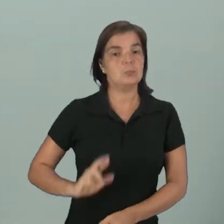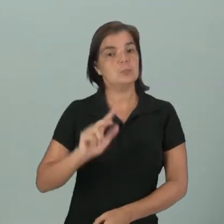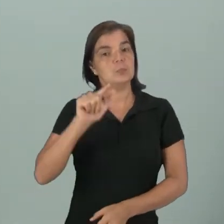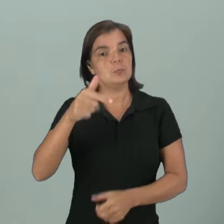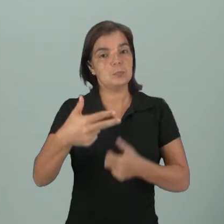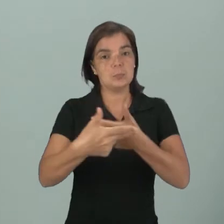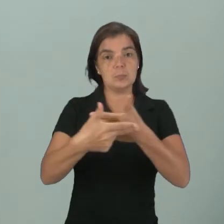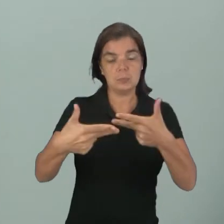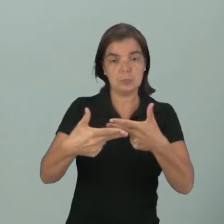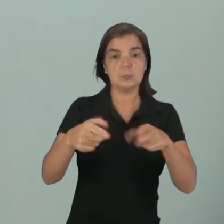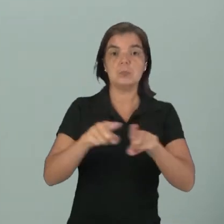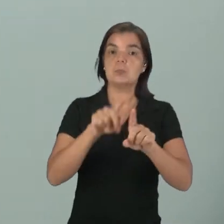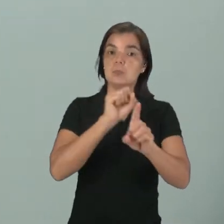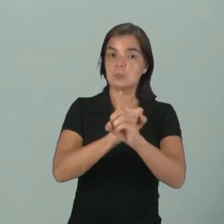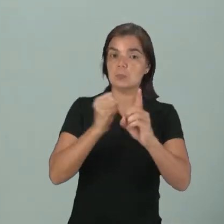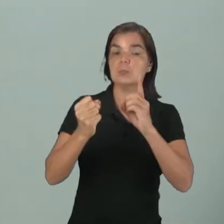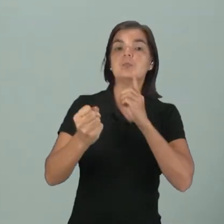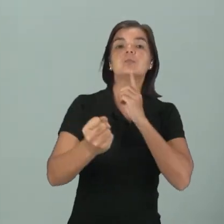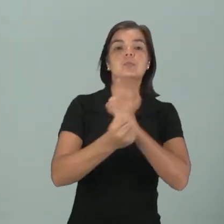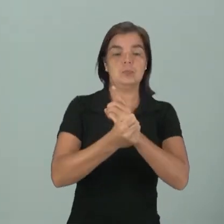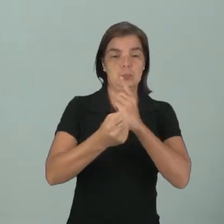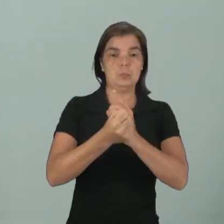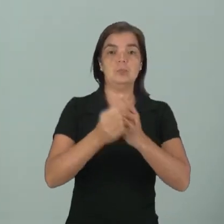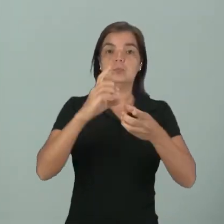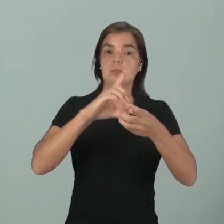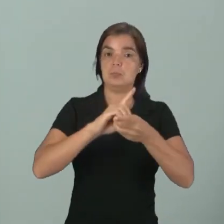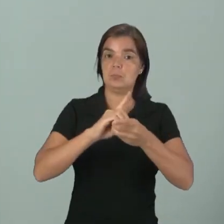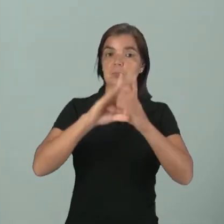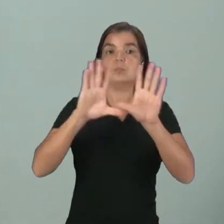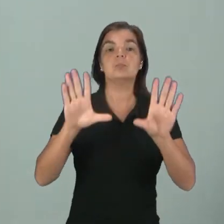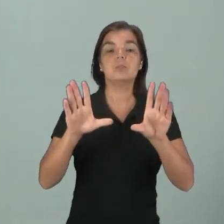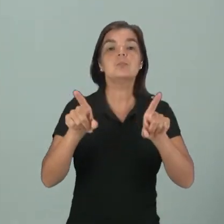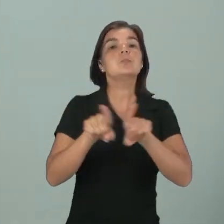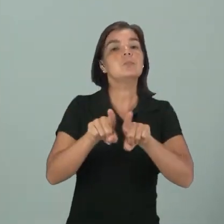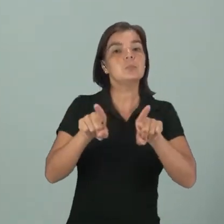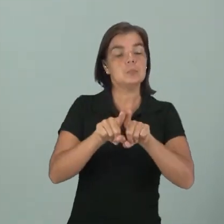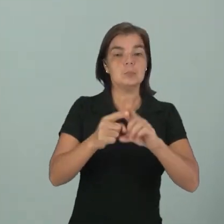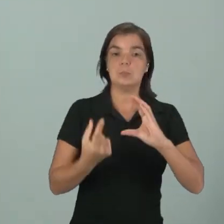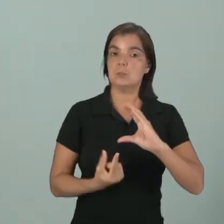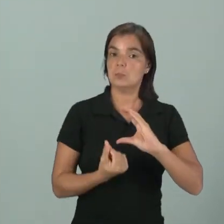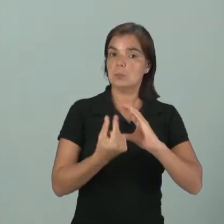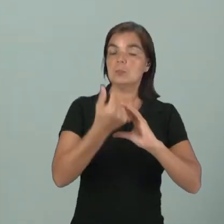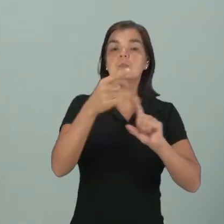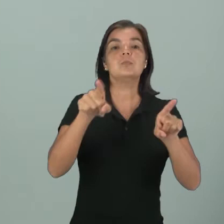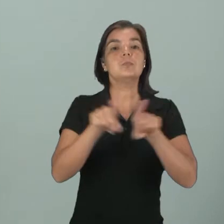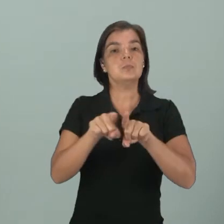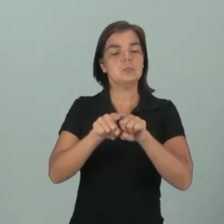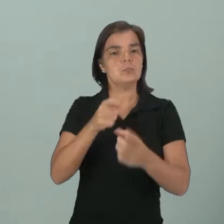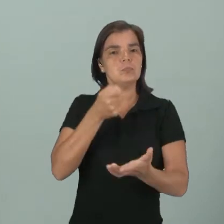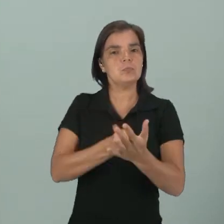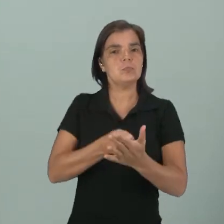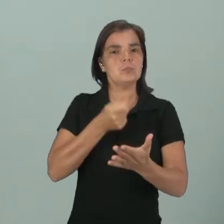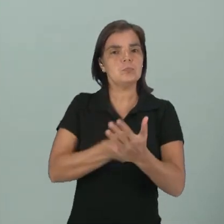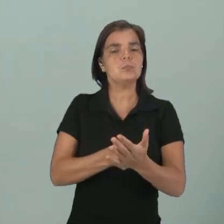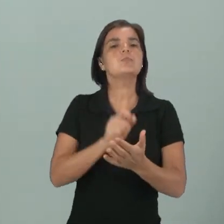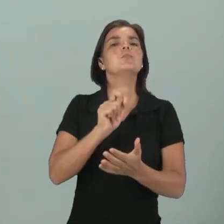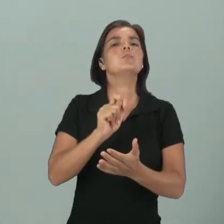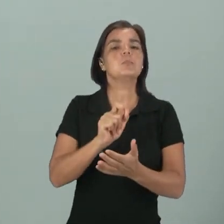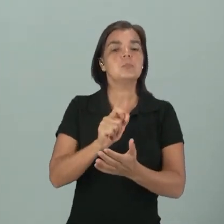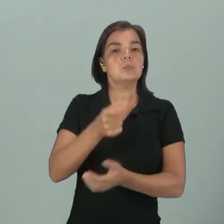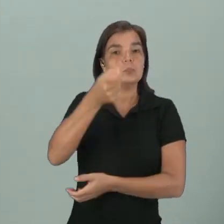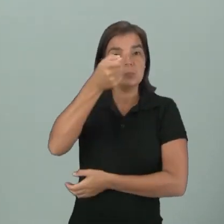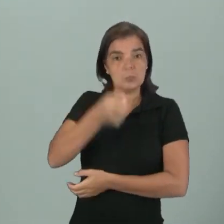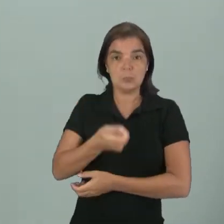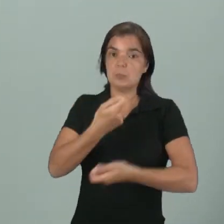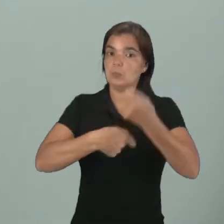outras palavras, por sociedades democráticas, porque o capitalismo também exigiu, enquanto